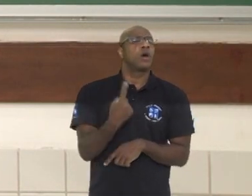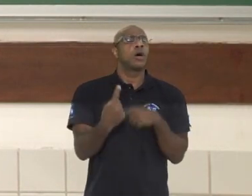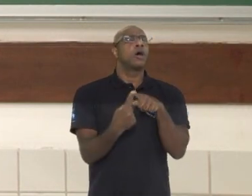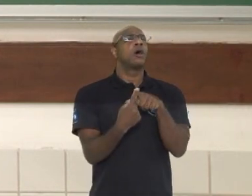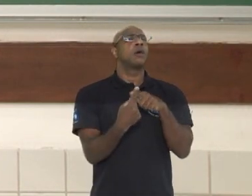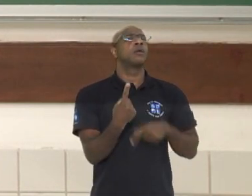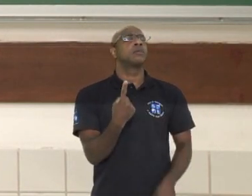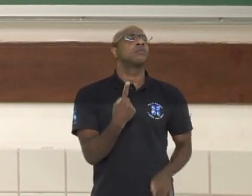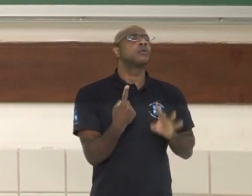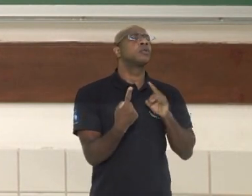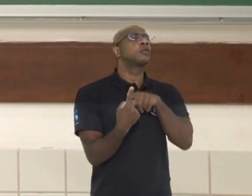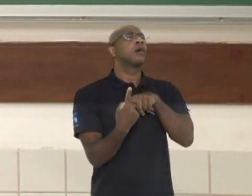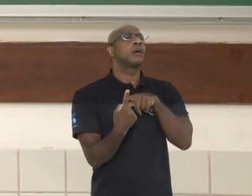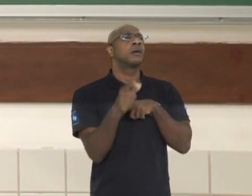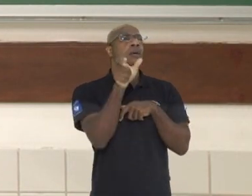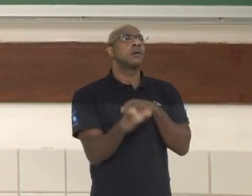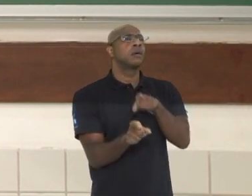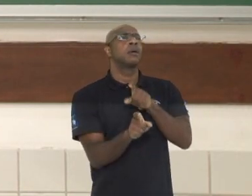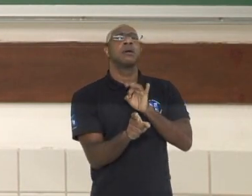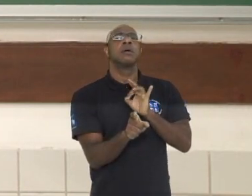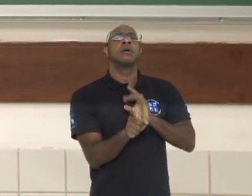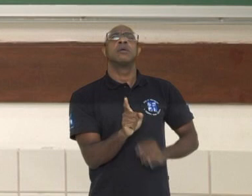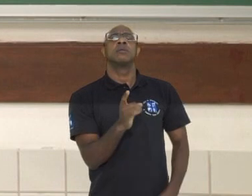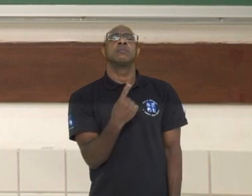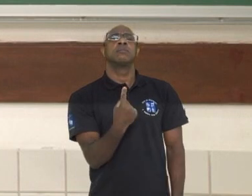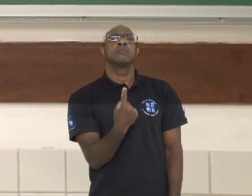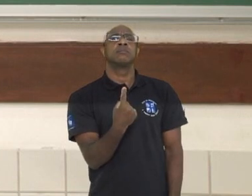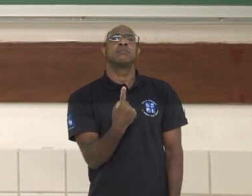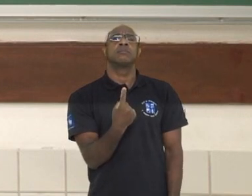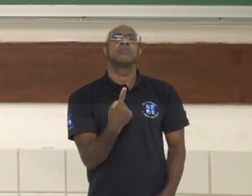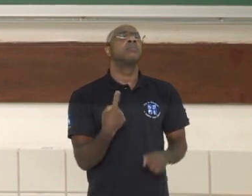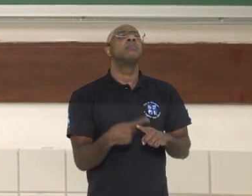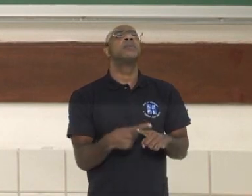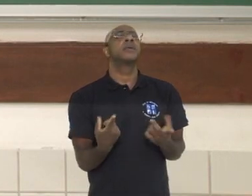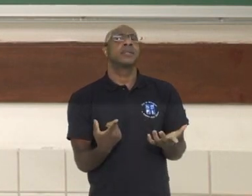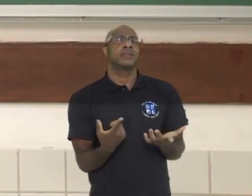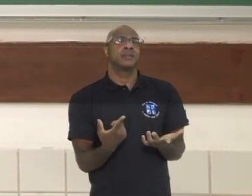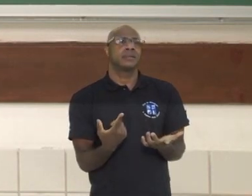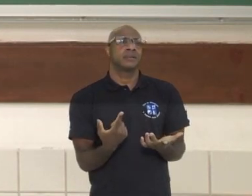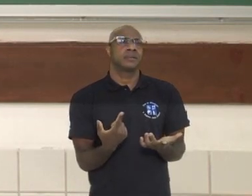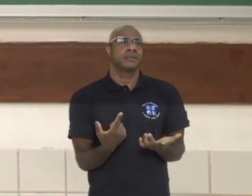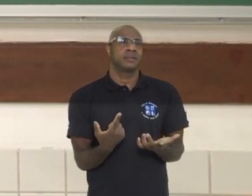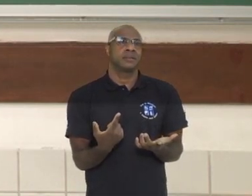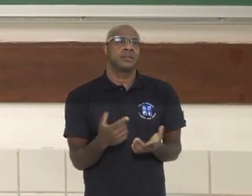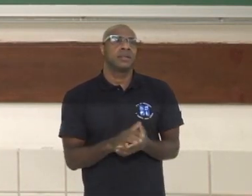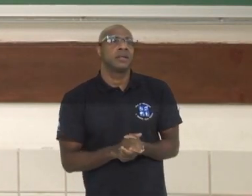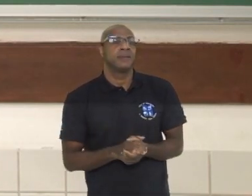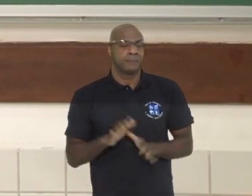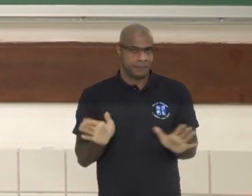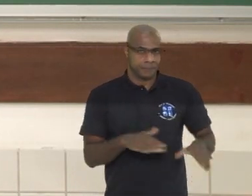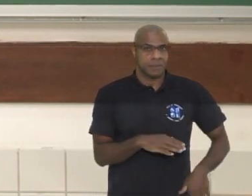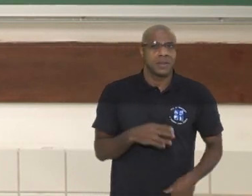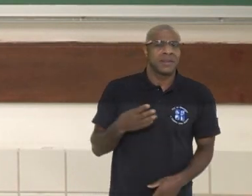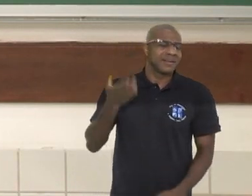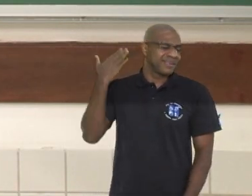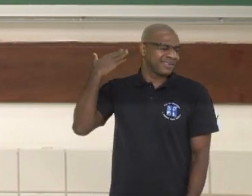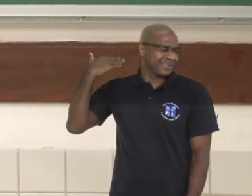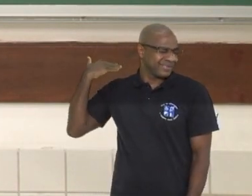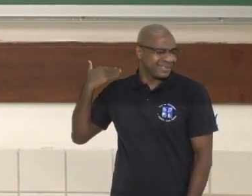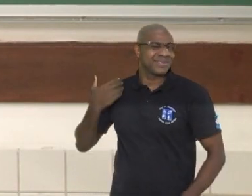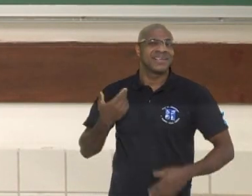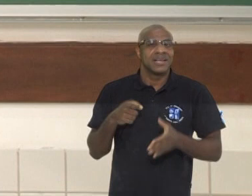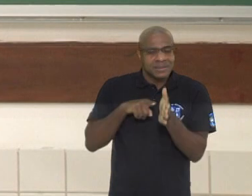nós temos várias correntes historiográficas, ou seja, nós temos vários pensadores. Por muito tempo se analisou,